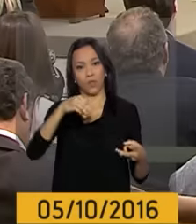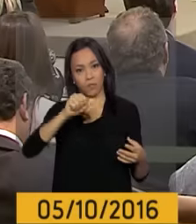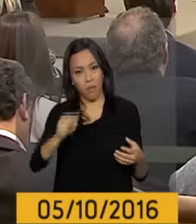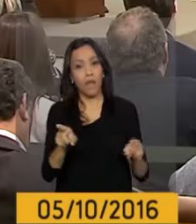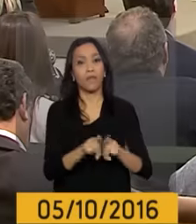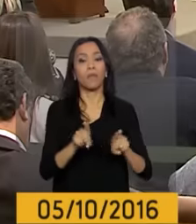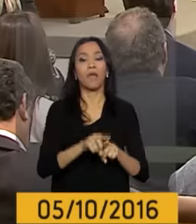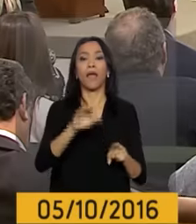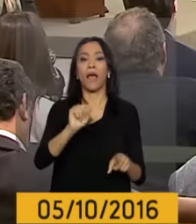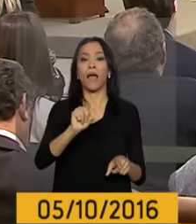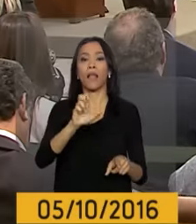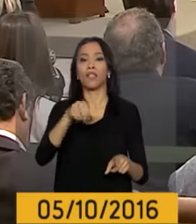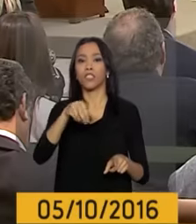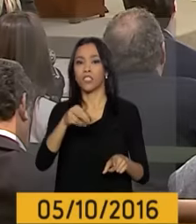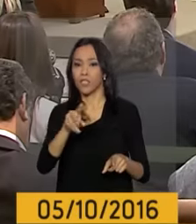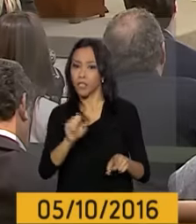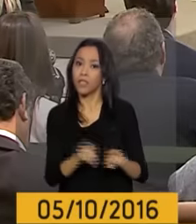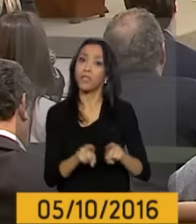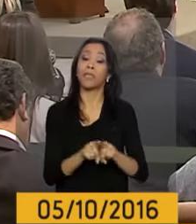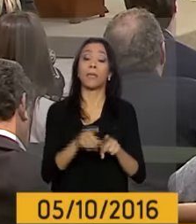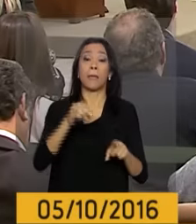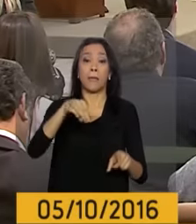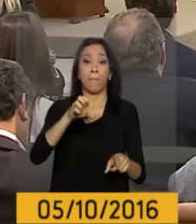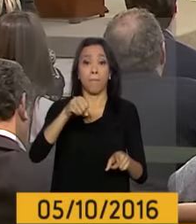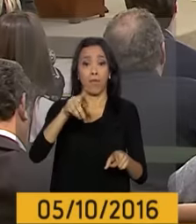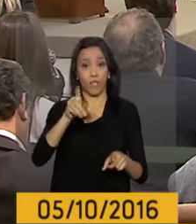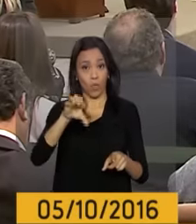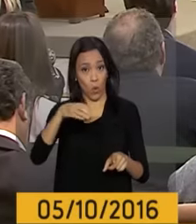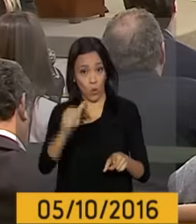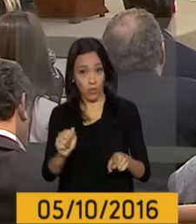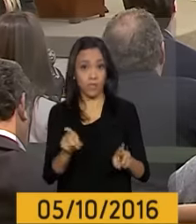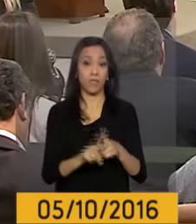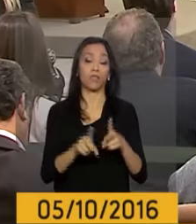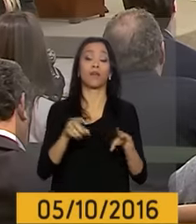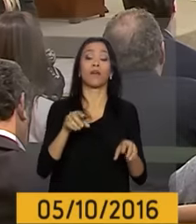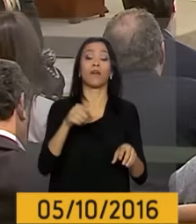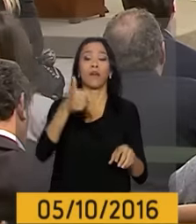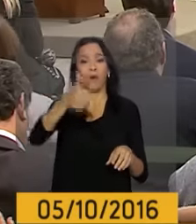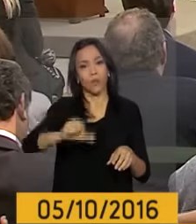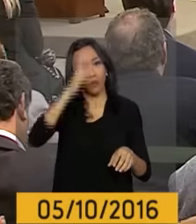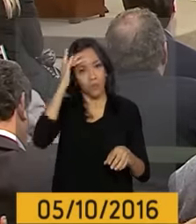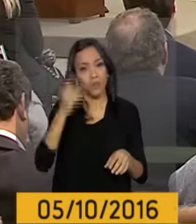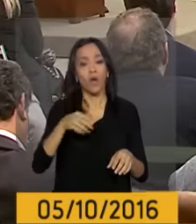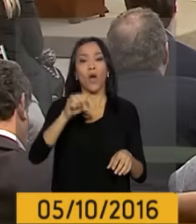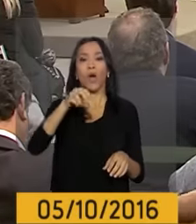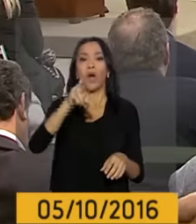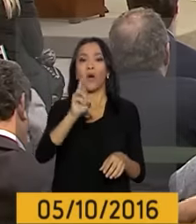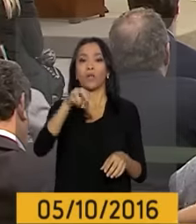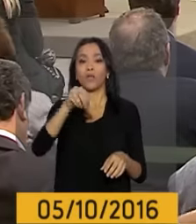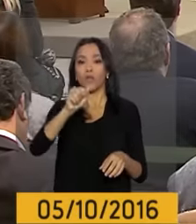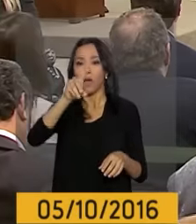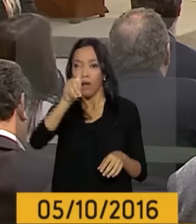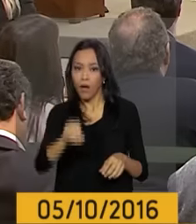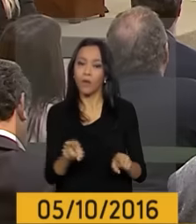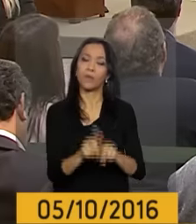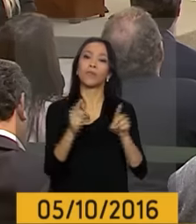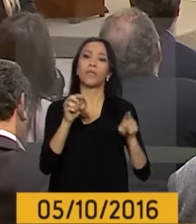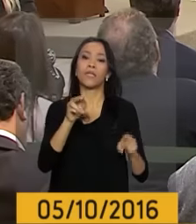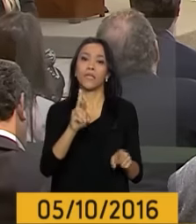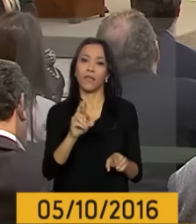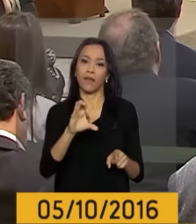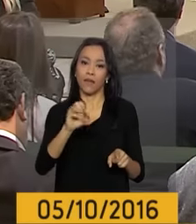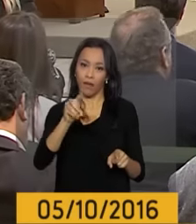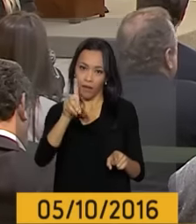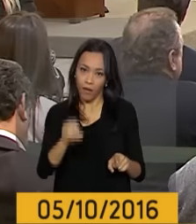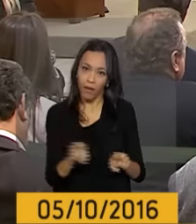Alexandre Moraes, o Mendonça Filho, a Mariana Ribas, interina da Cultura, o Ronaldo Nogueira, o Ricardo Barros, o